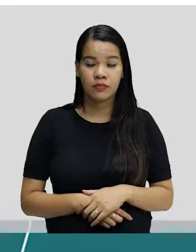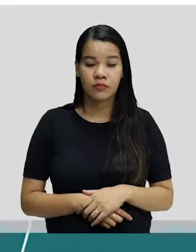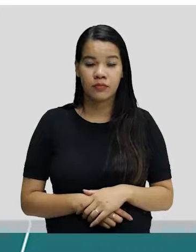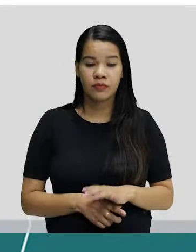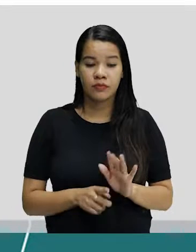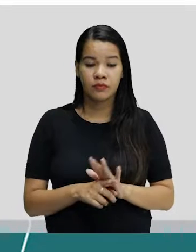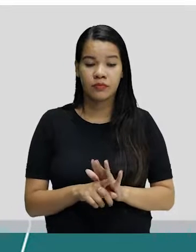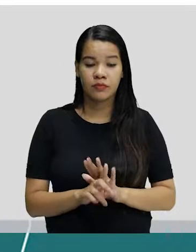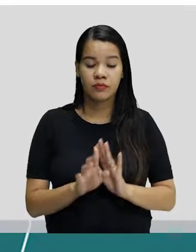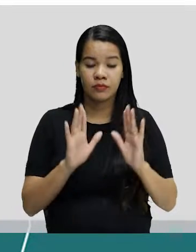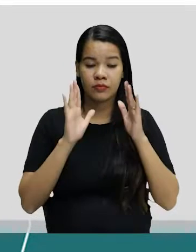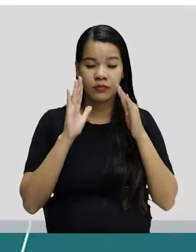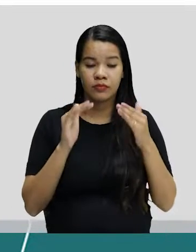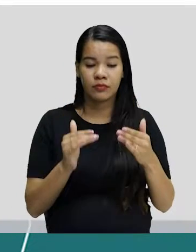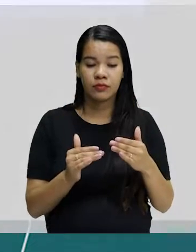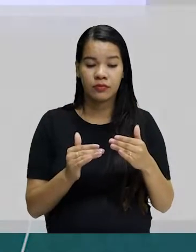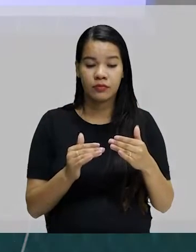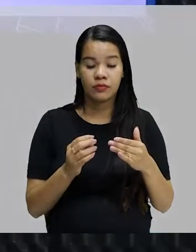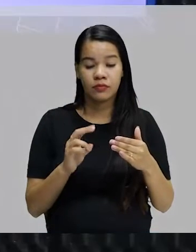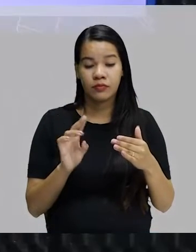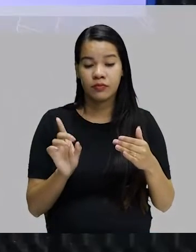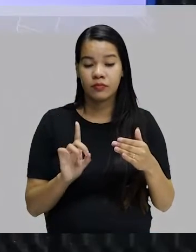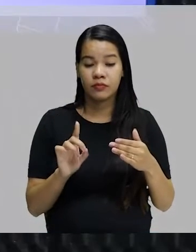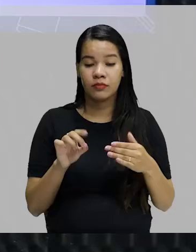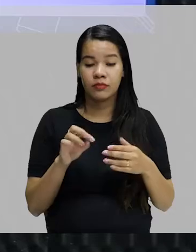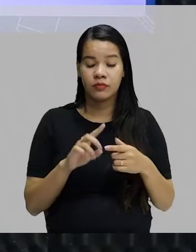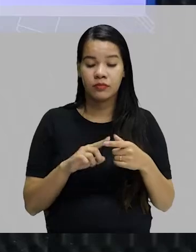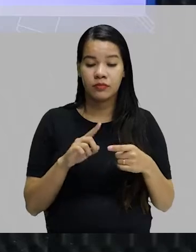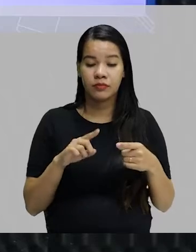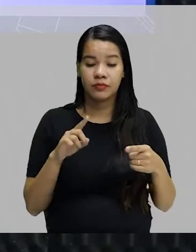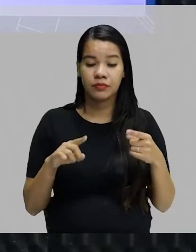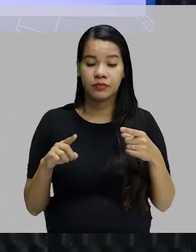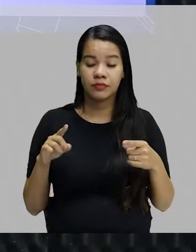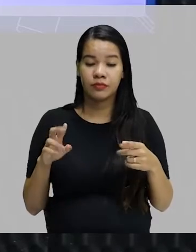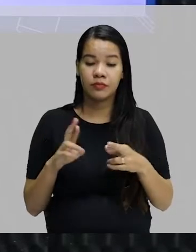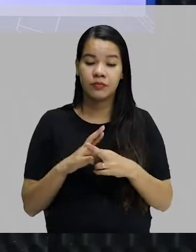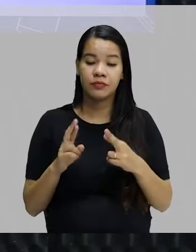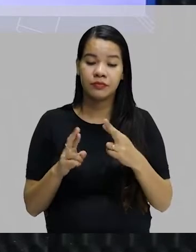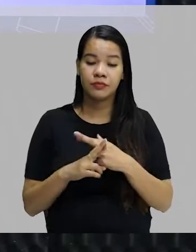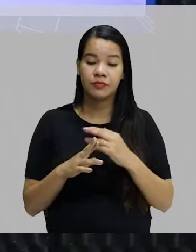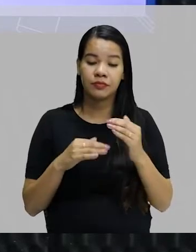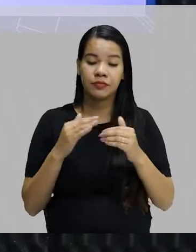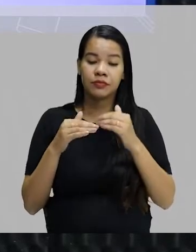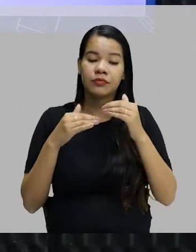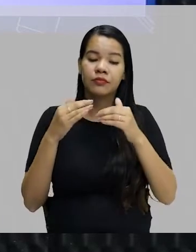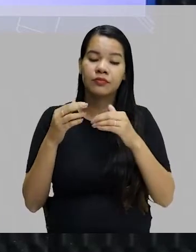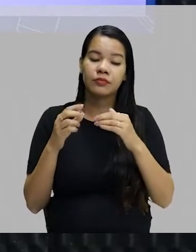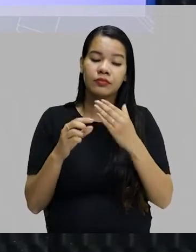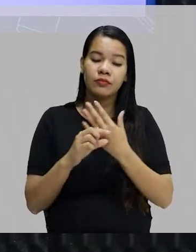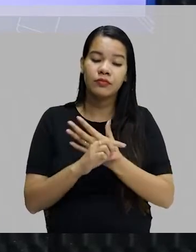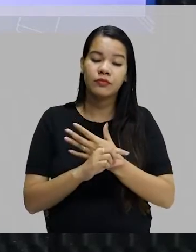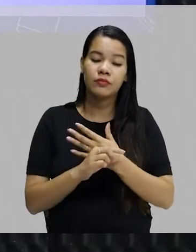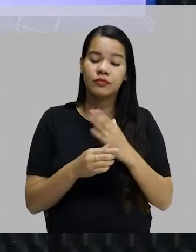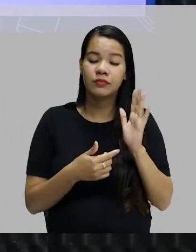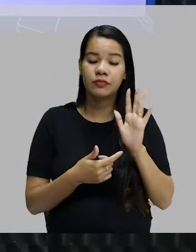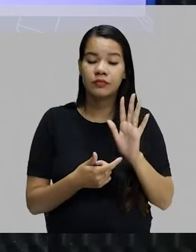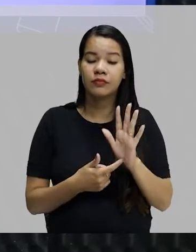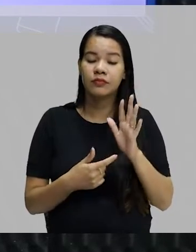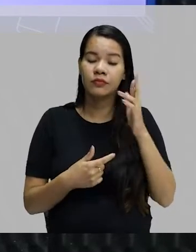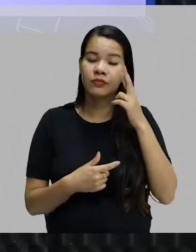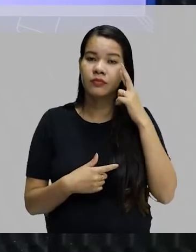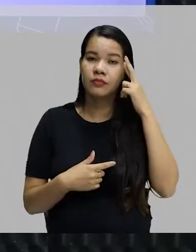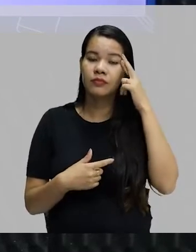a questão de ser preciso ou não, ela é muito relativa dentro desse processo. O Wittgenstein, ele traz muitas reflexões